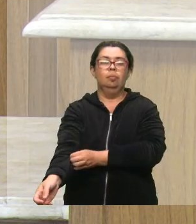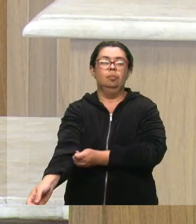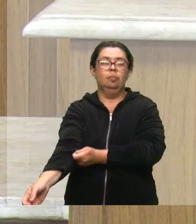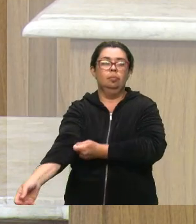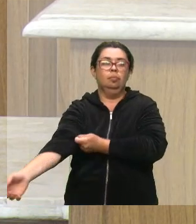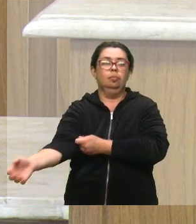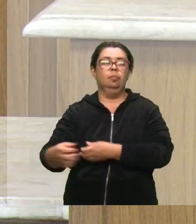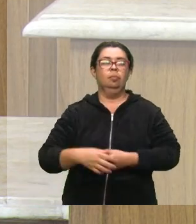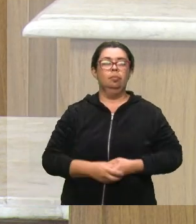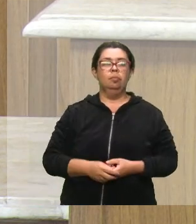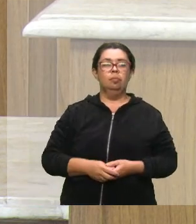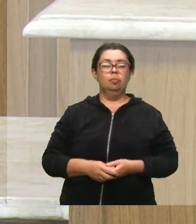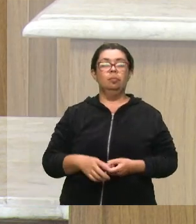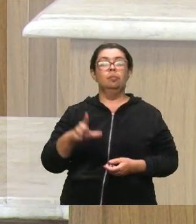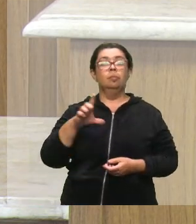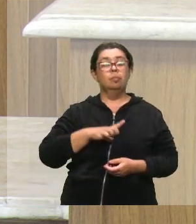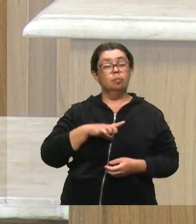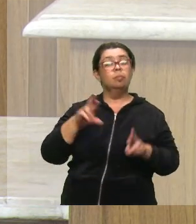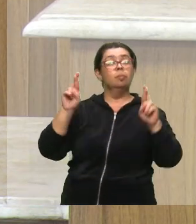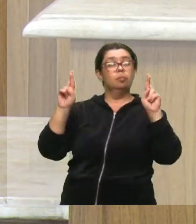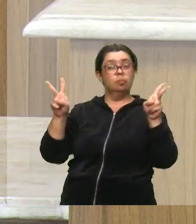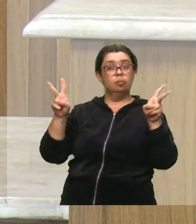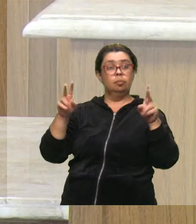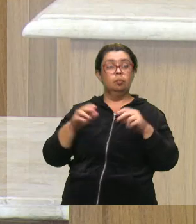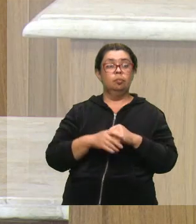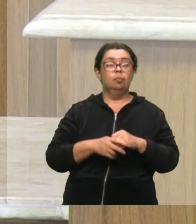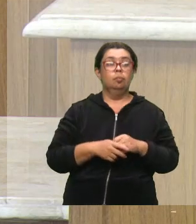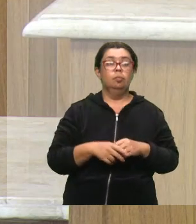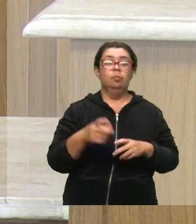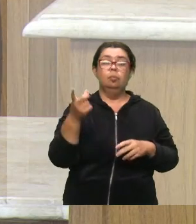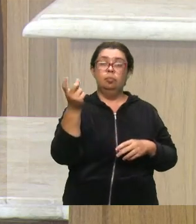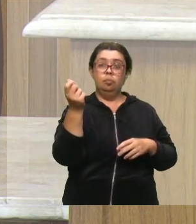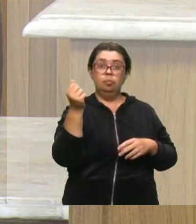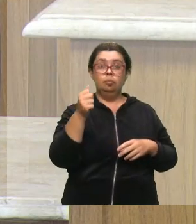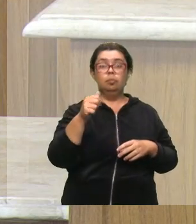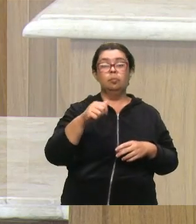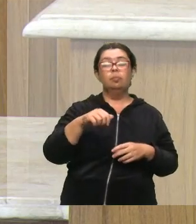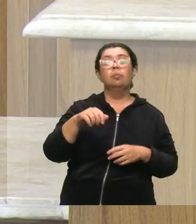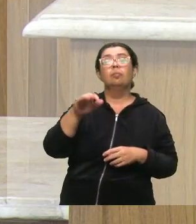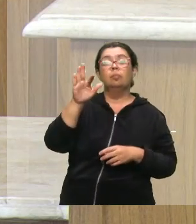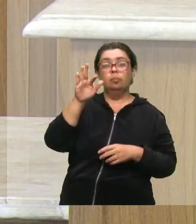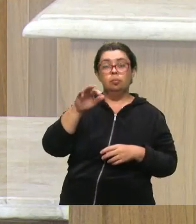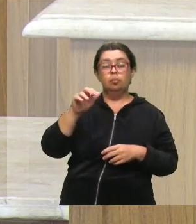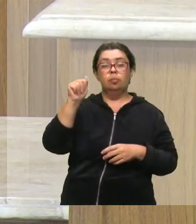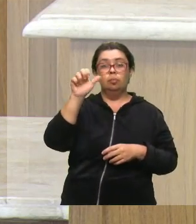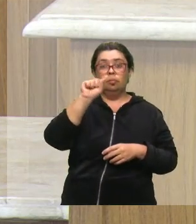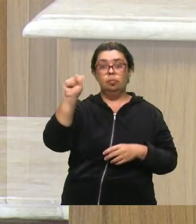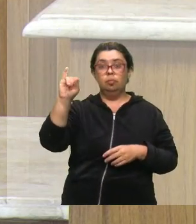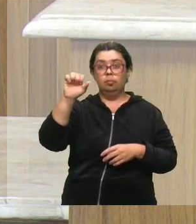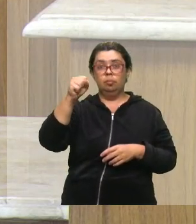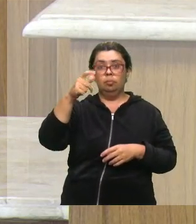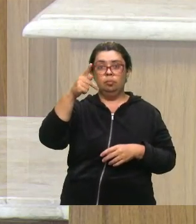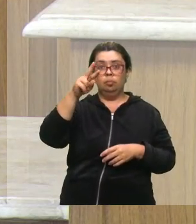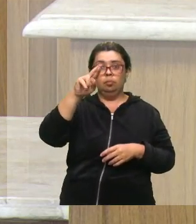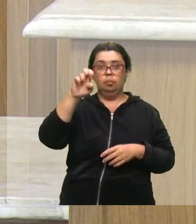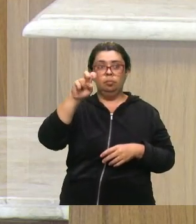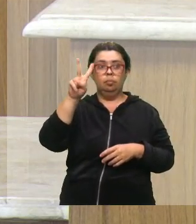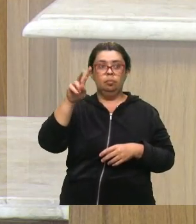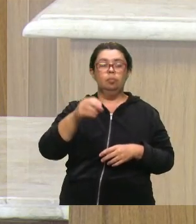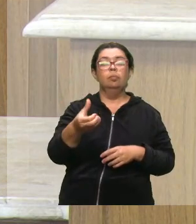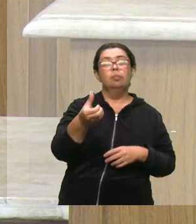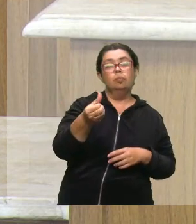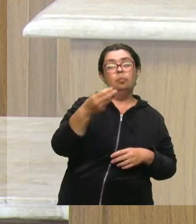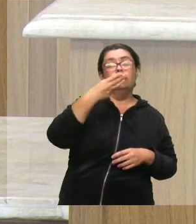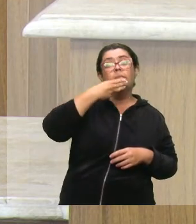R$ 86.695.992,13. Existe uma diferença da receita do Assisprev para a despesa do Assisprev. A despesa do Assisprev é 6